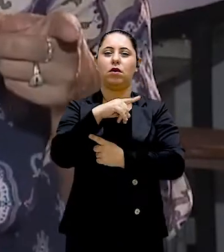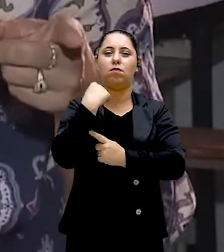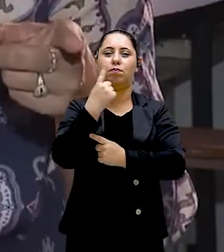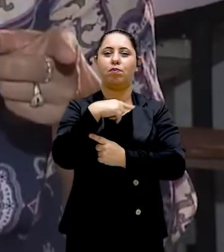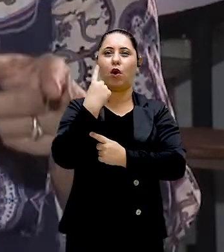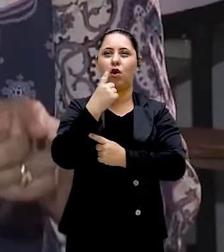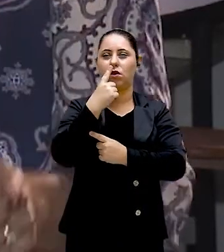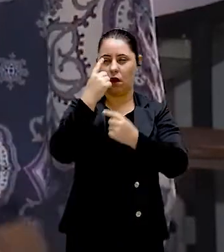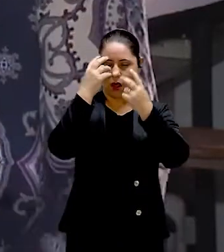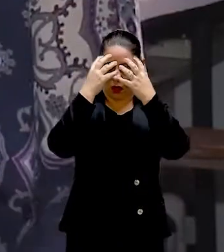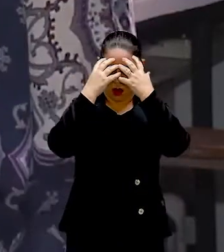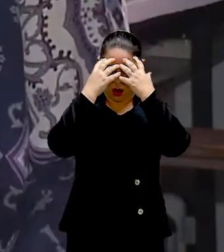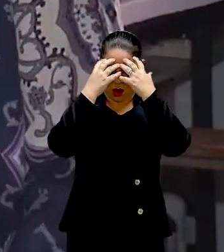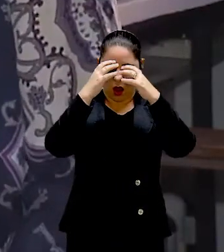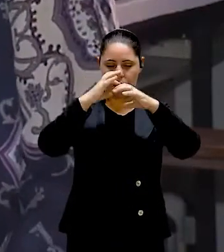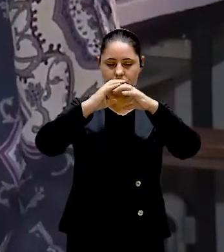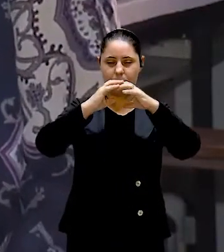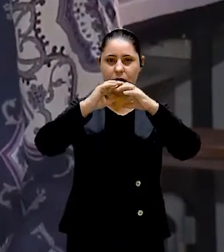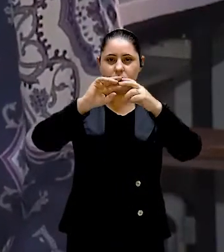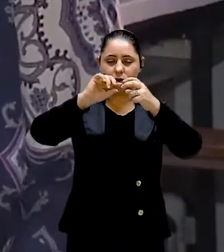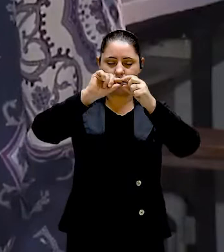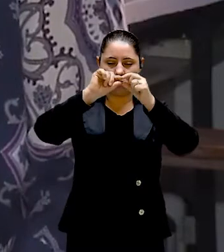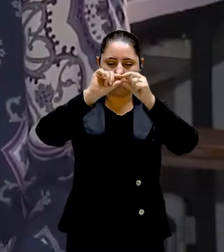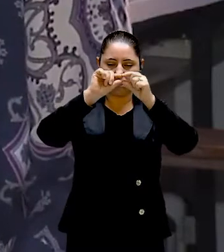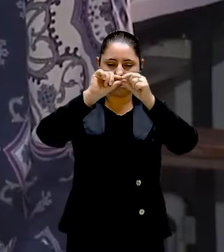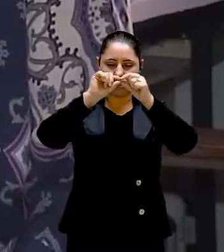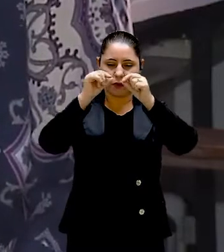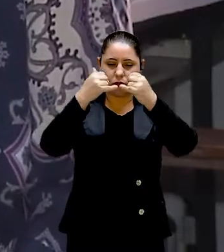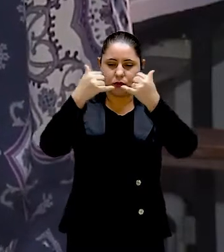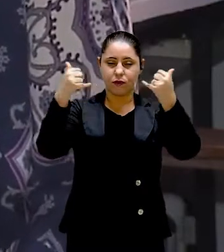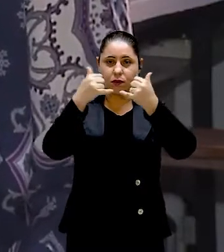de Parkinson e um que melhorou,